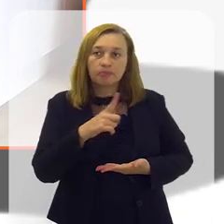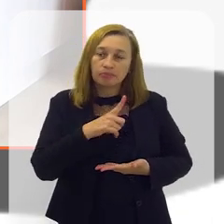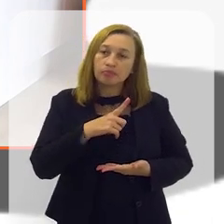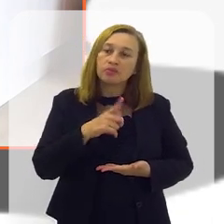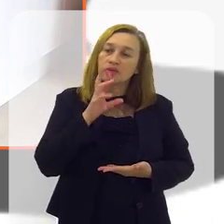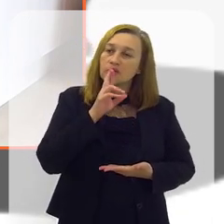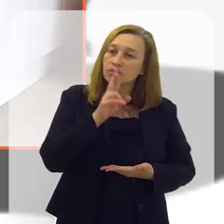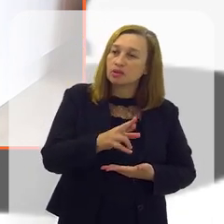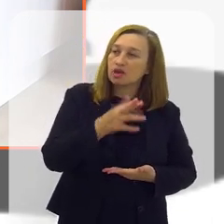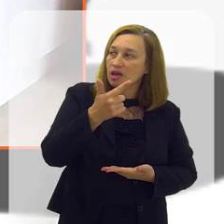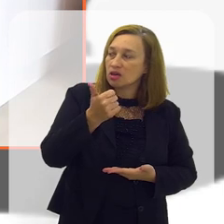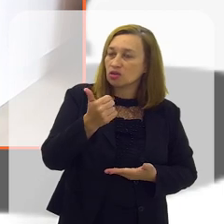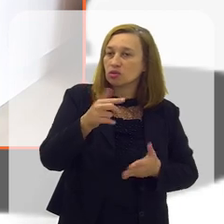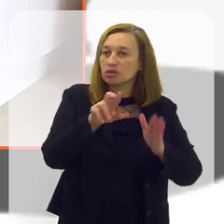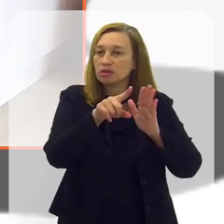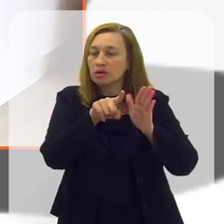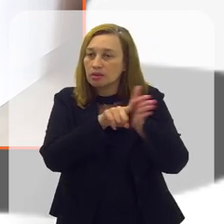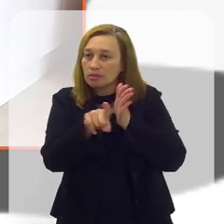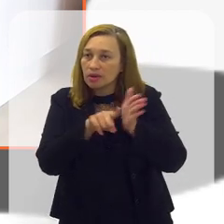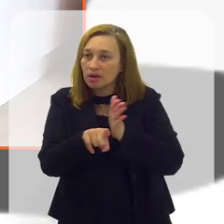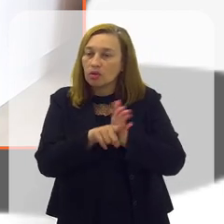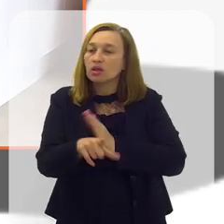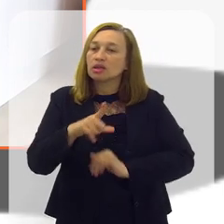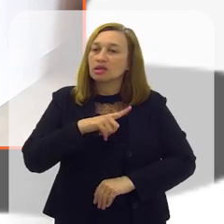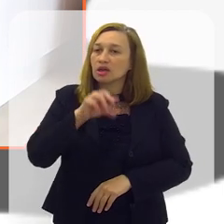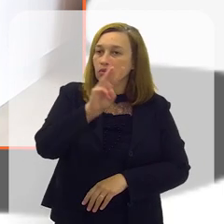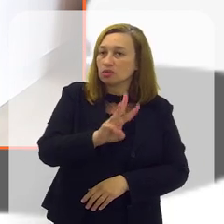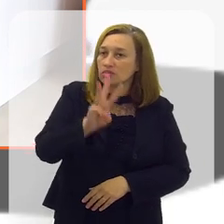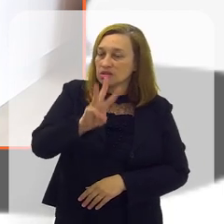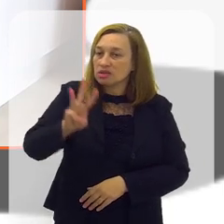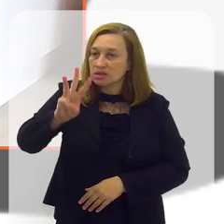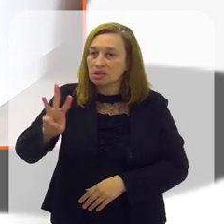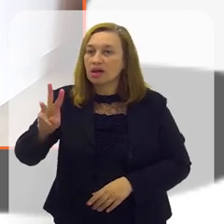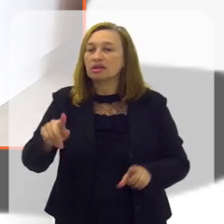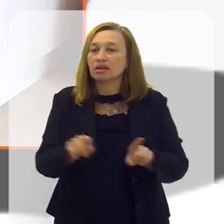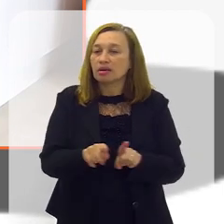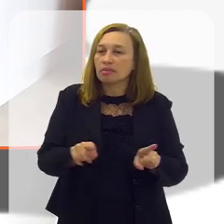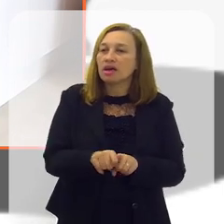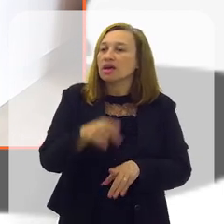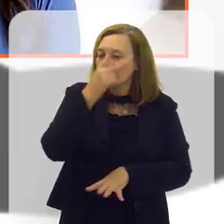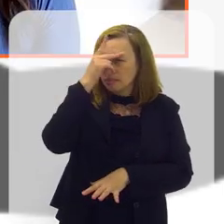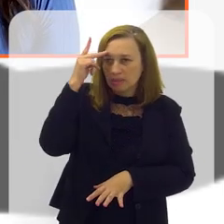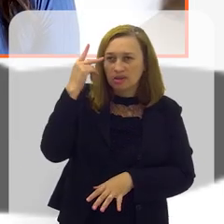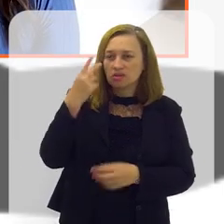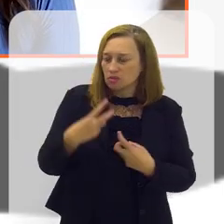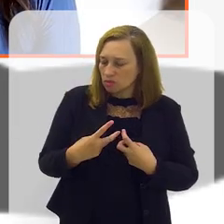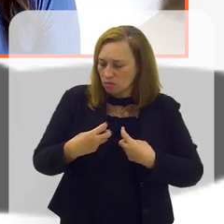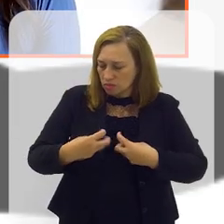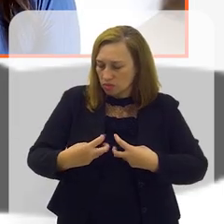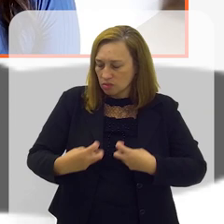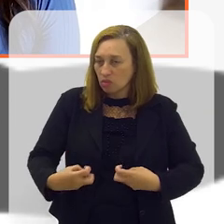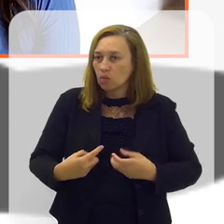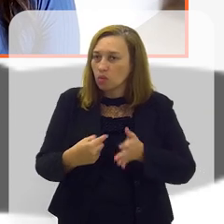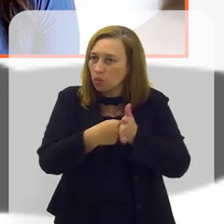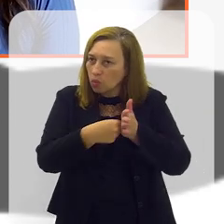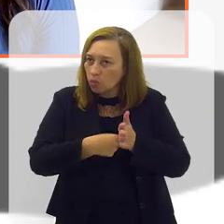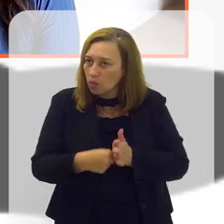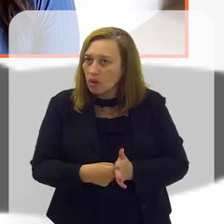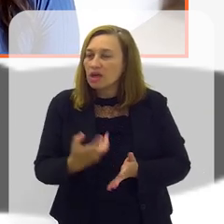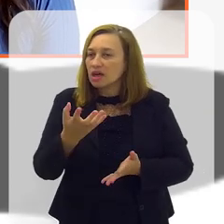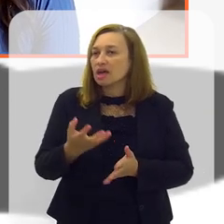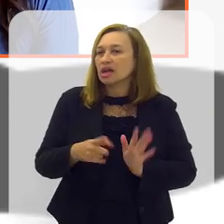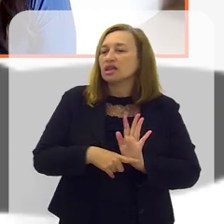tem dúvida a responder essas 12 perguntas. Tem no site também do AA, e a pessoa mesmo